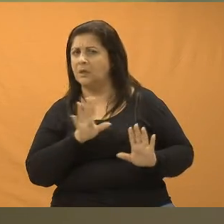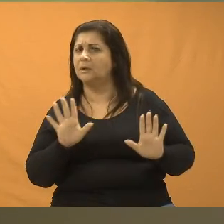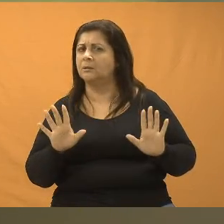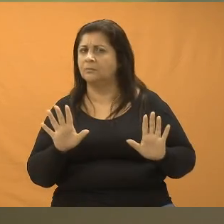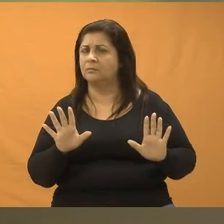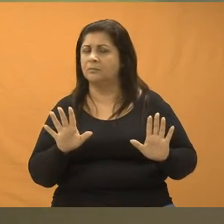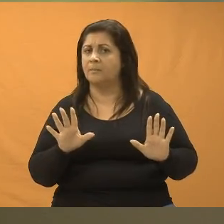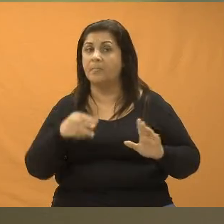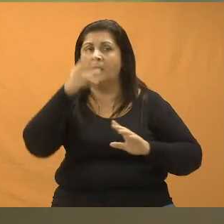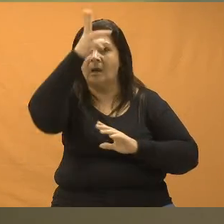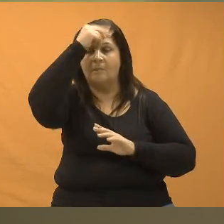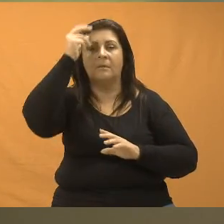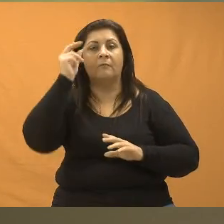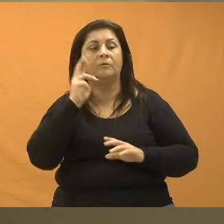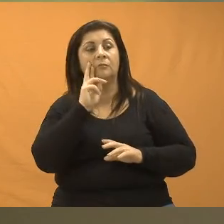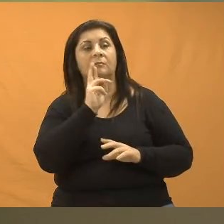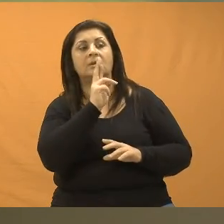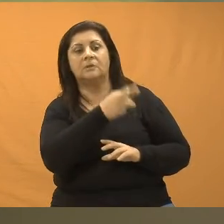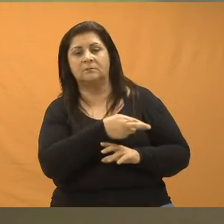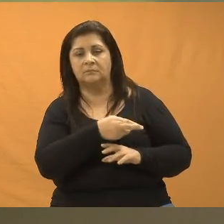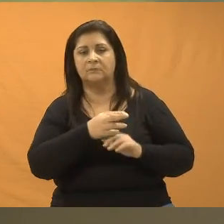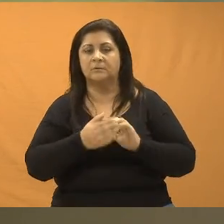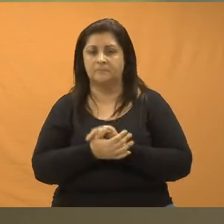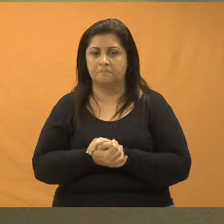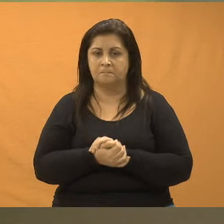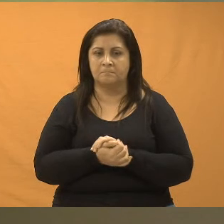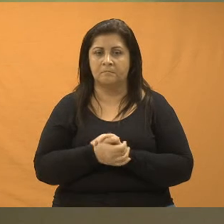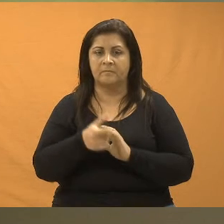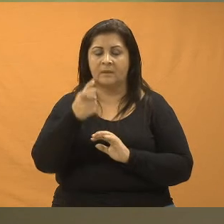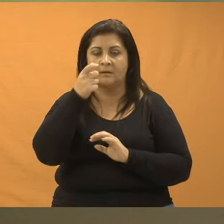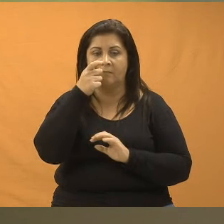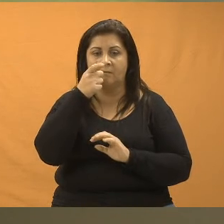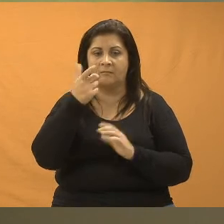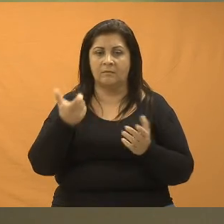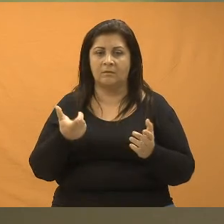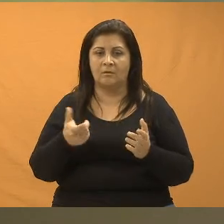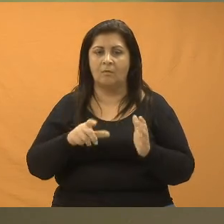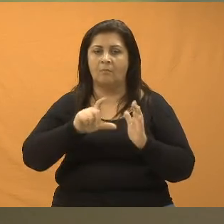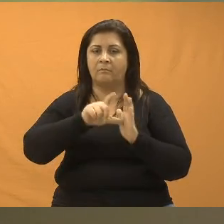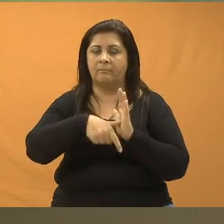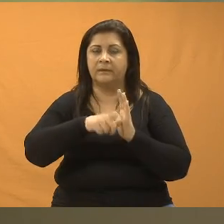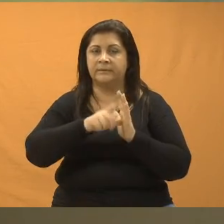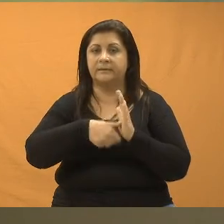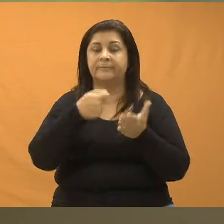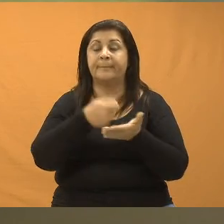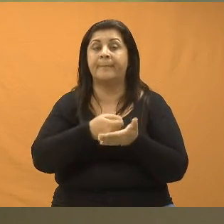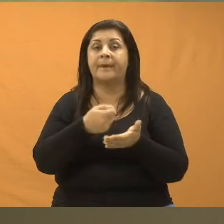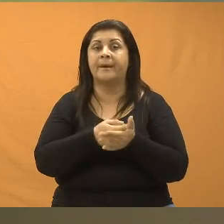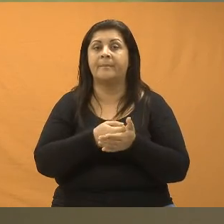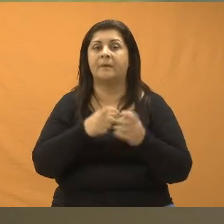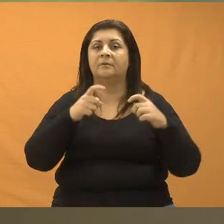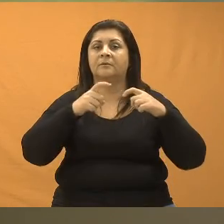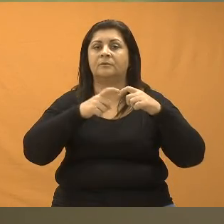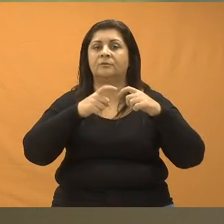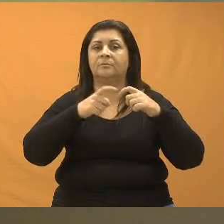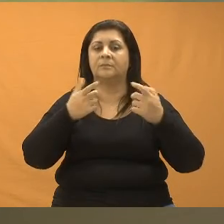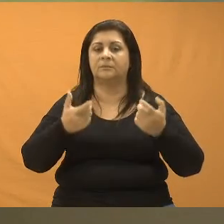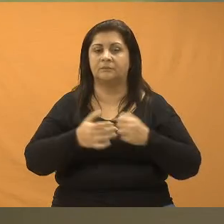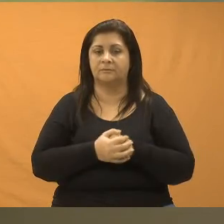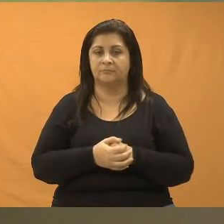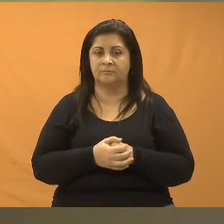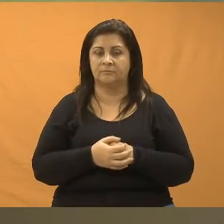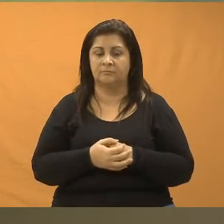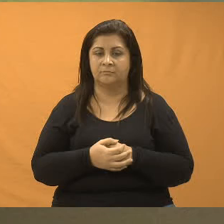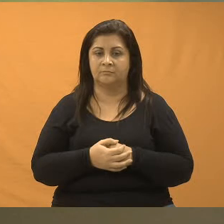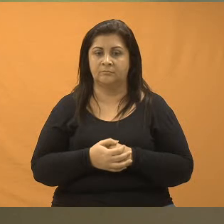a prefeitura vai responder indiretamente por esse atraso aí no pagamento dos médicos, que tem aberto